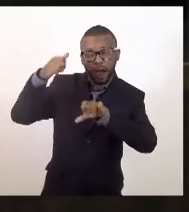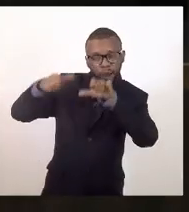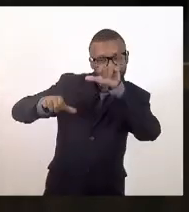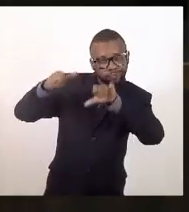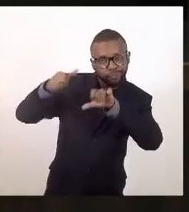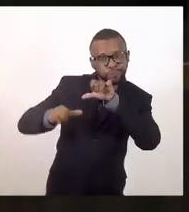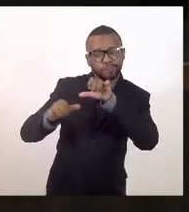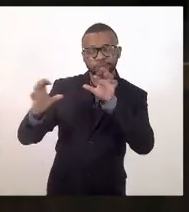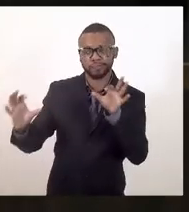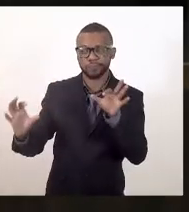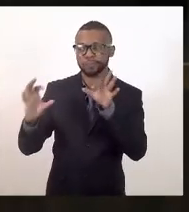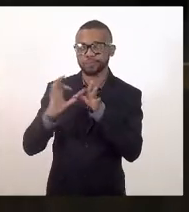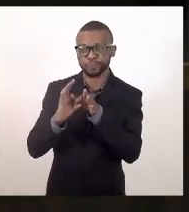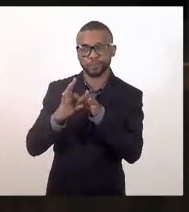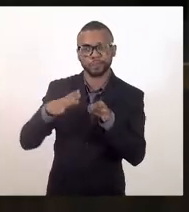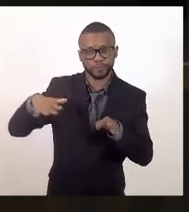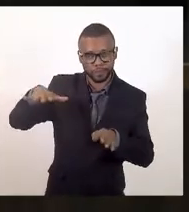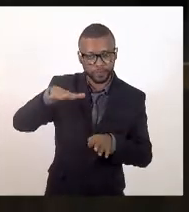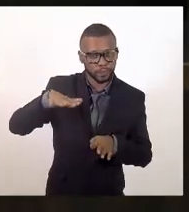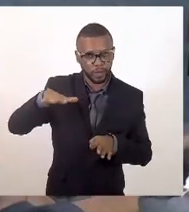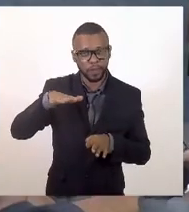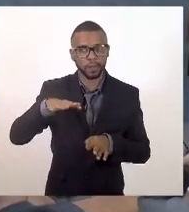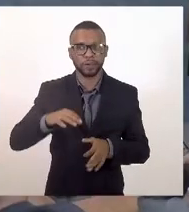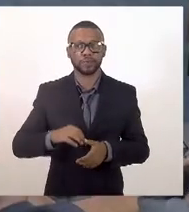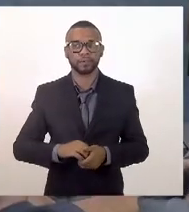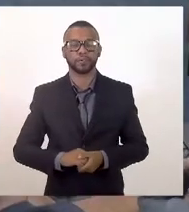Constituição e Justiça, deputado Márcio Pacheco.